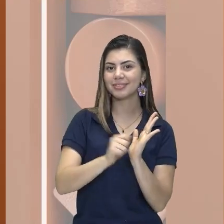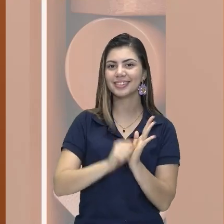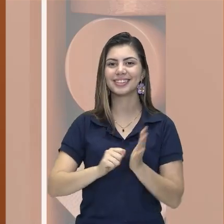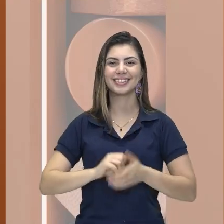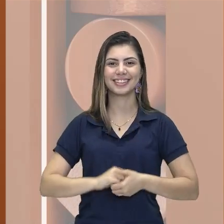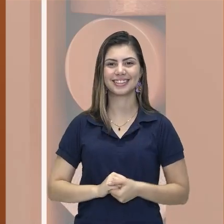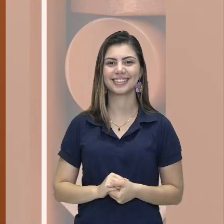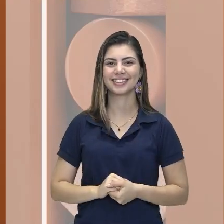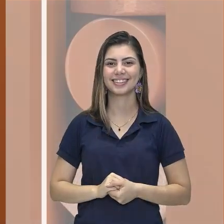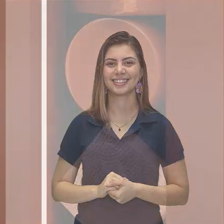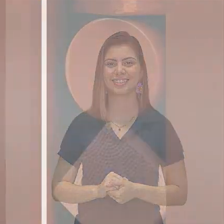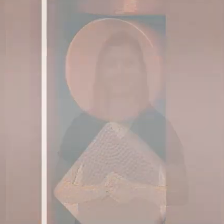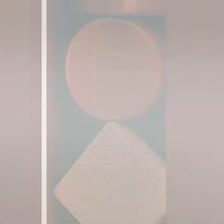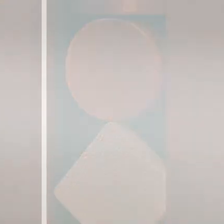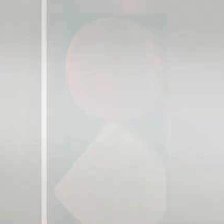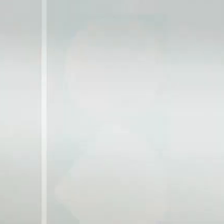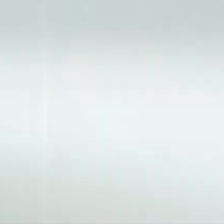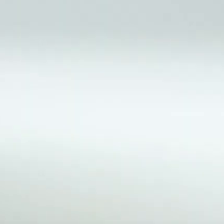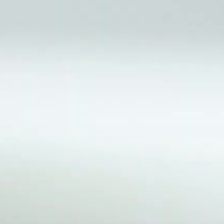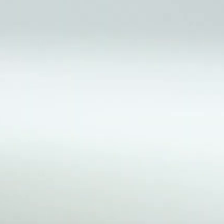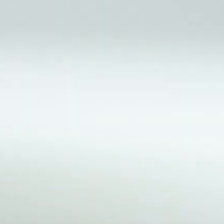anotações. Vamos lá!